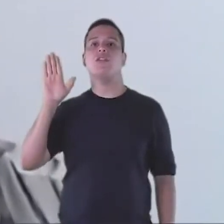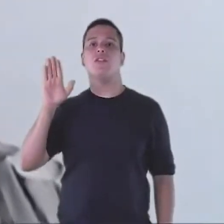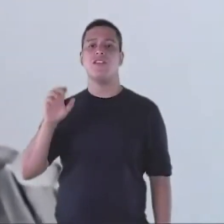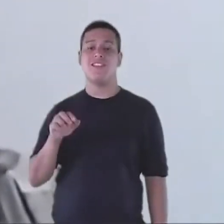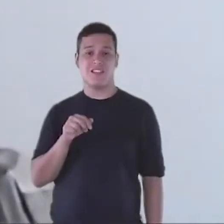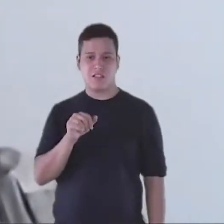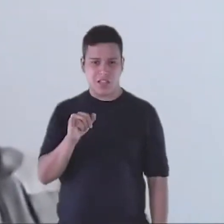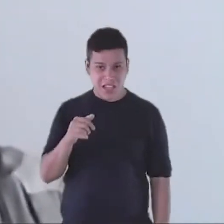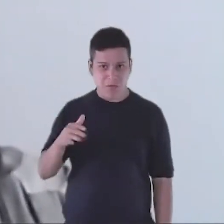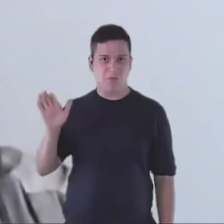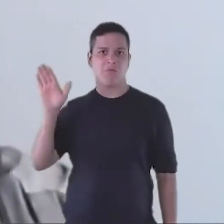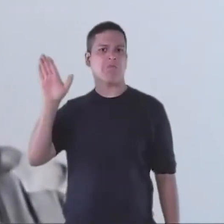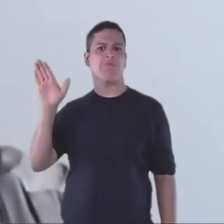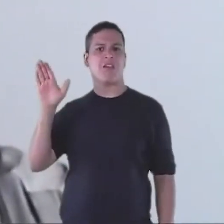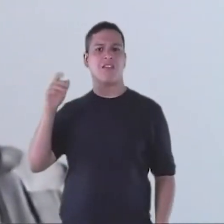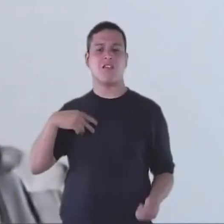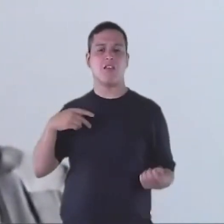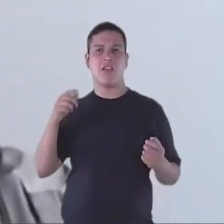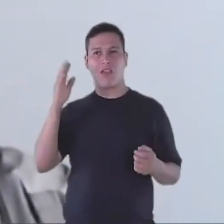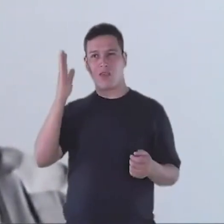posso cumprir.